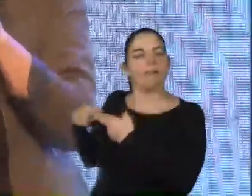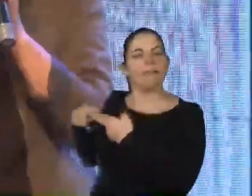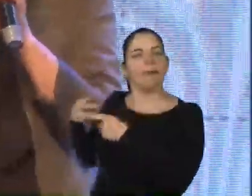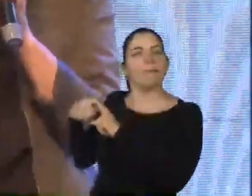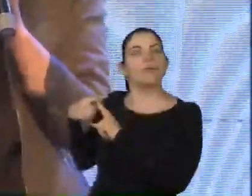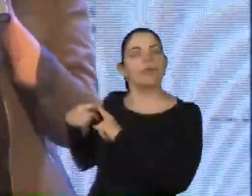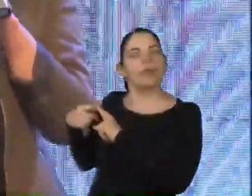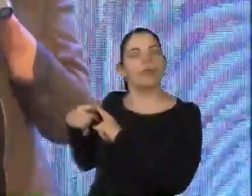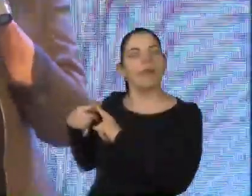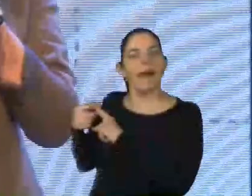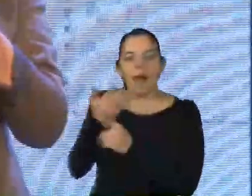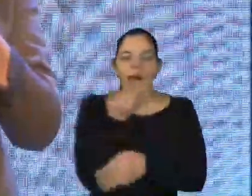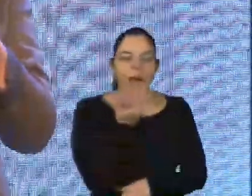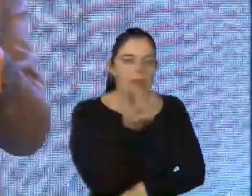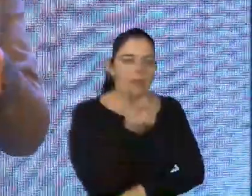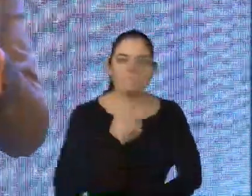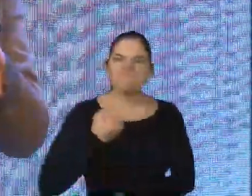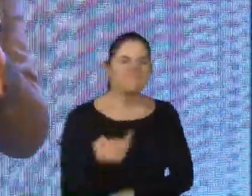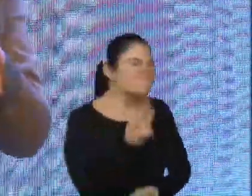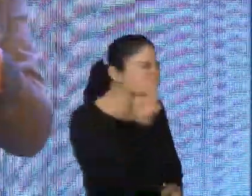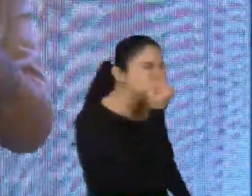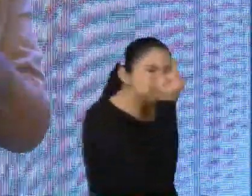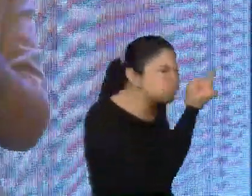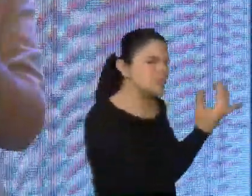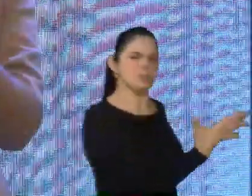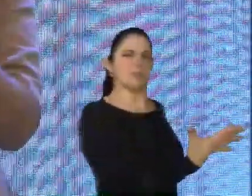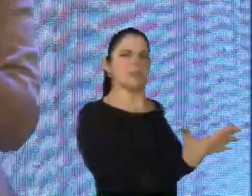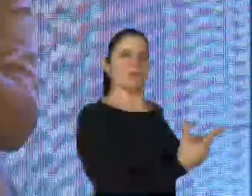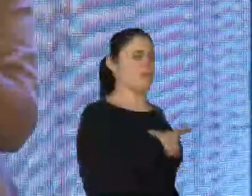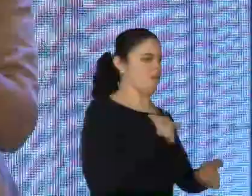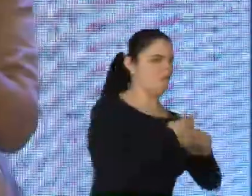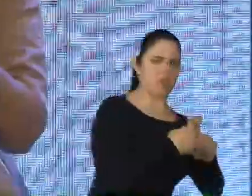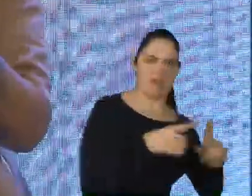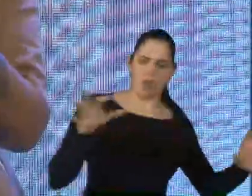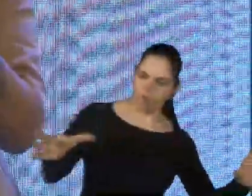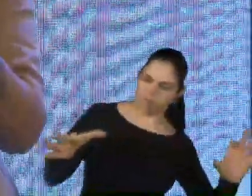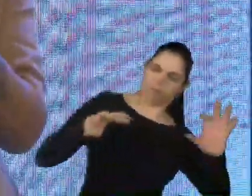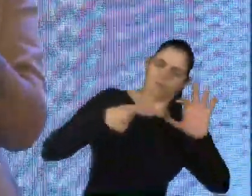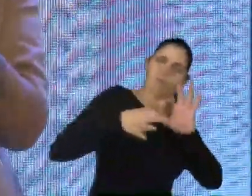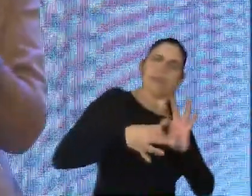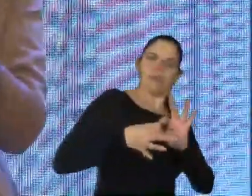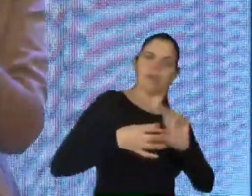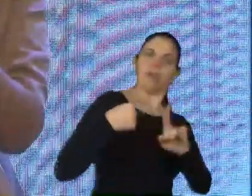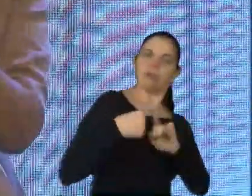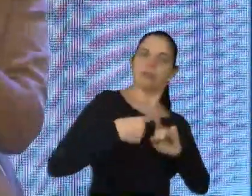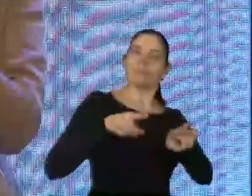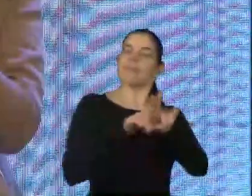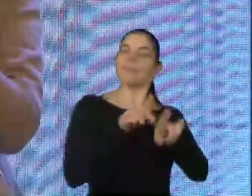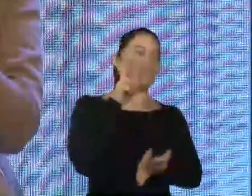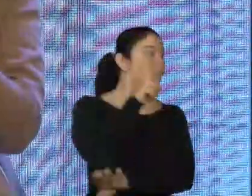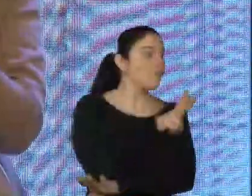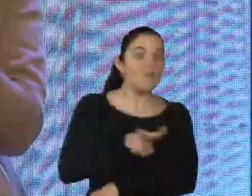como, de fato, importantíssima para que a gente restabeleça esse link e que a gente possa, de fato, fazer com